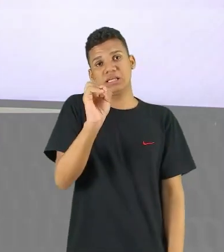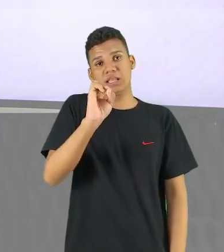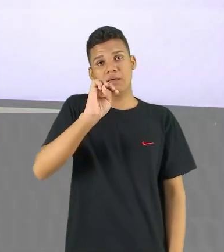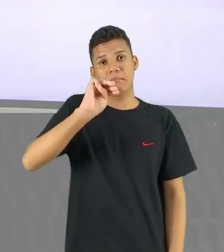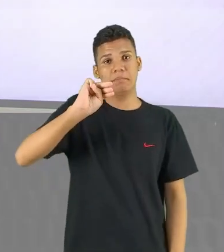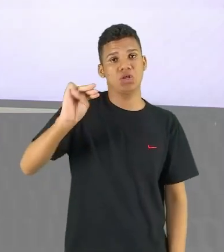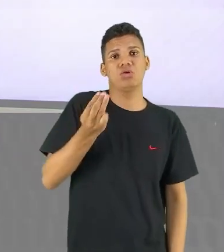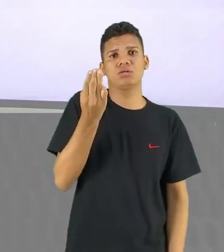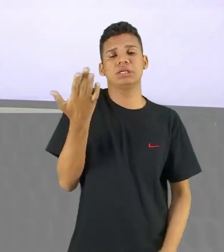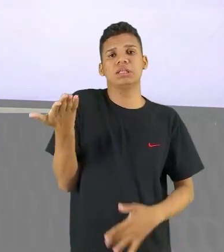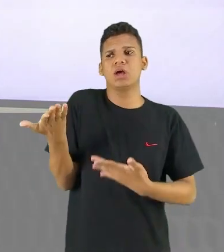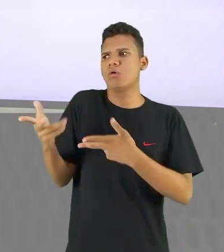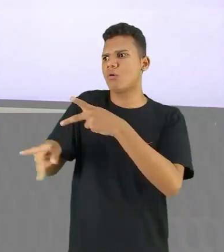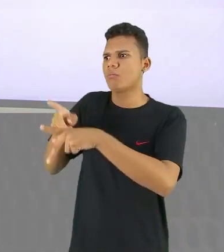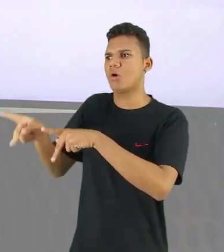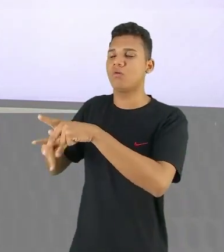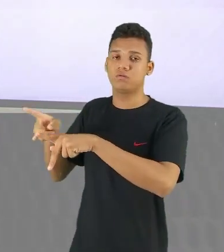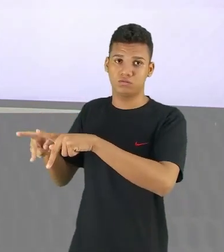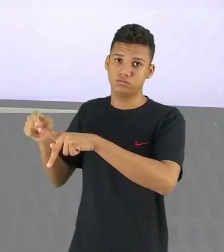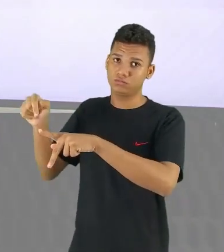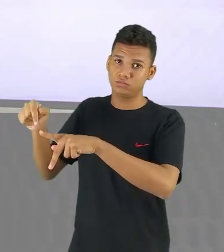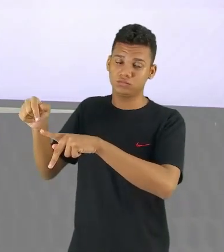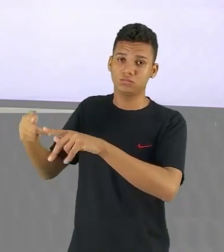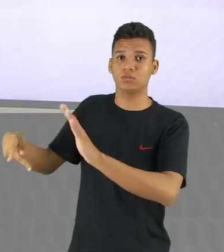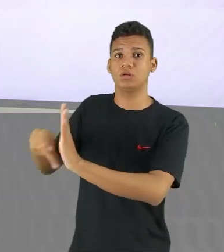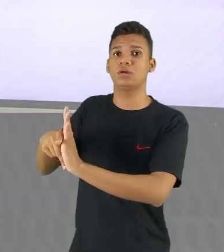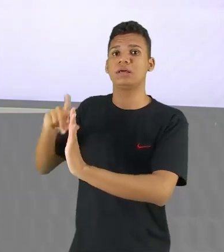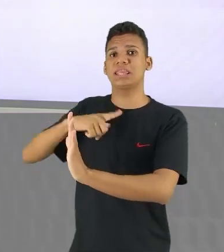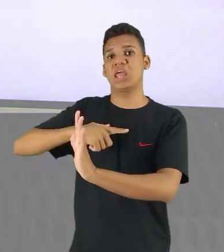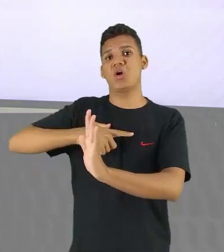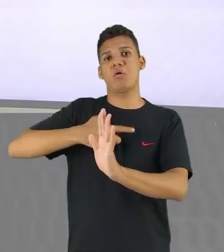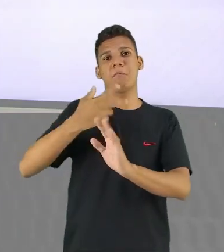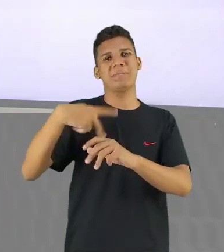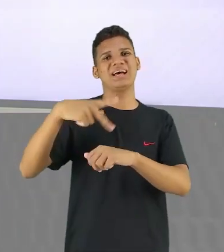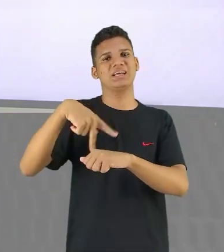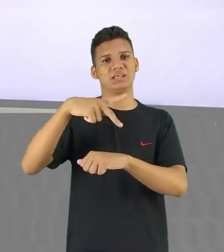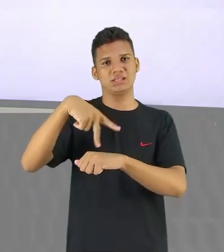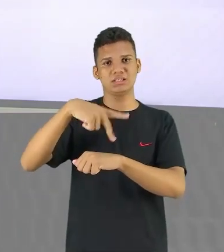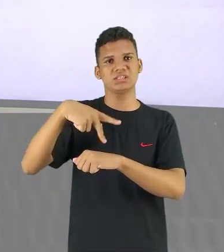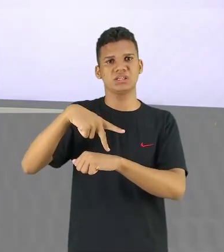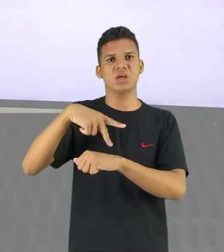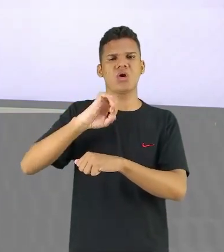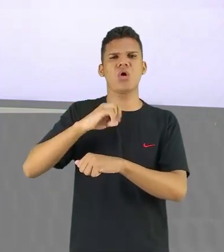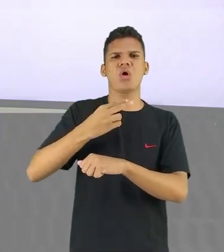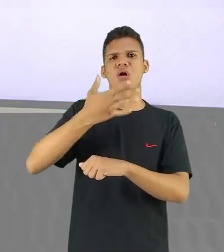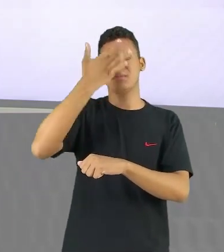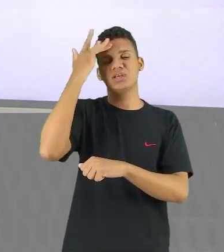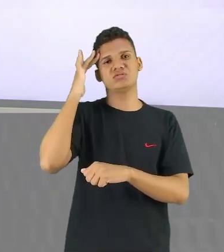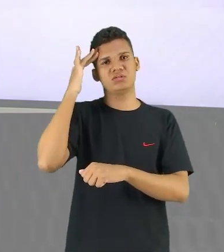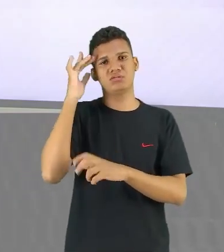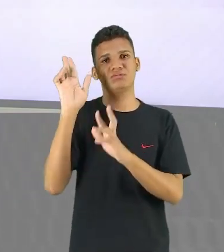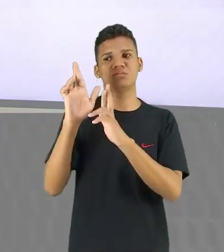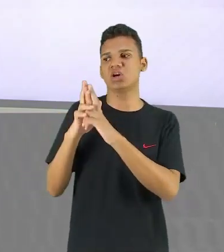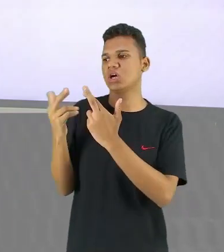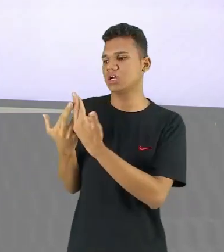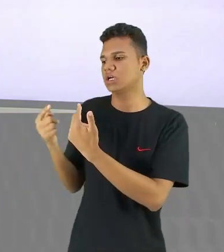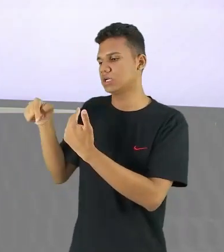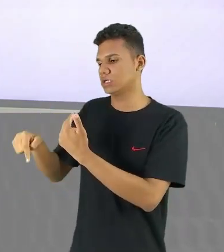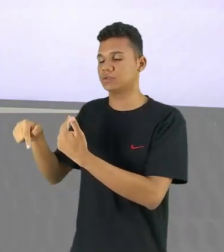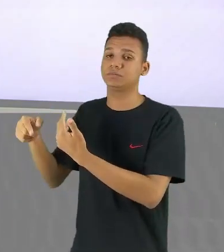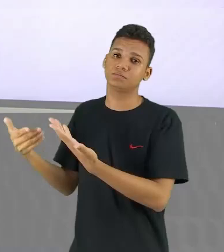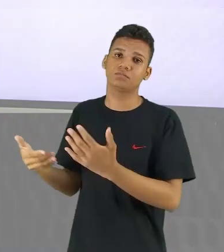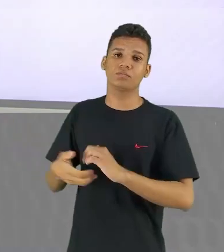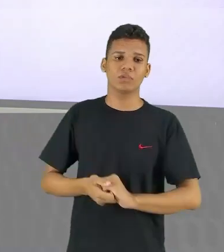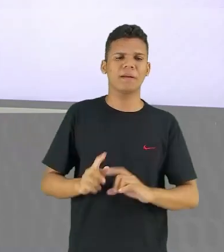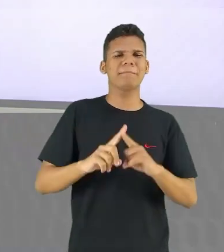porque era a população desse país, pensar o Reino Unido, por exemplo. Aí ele